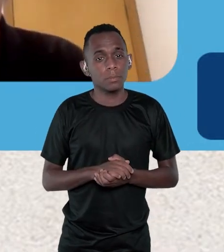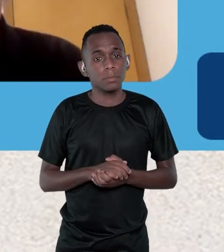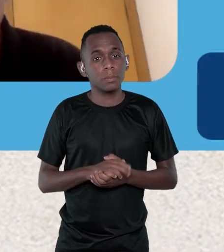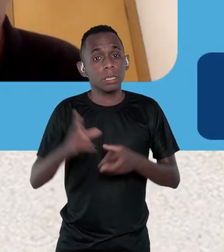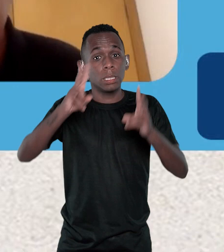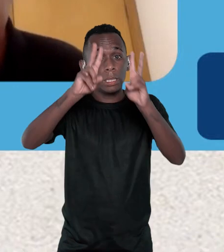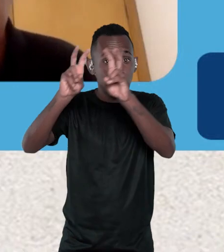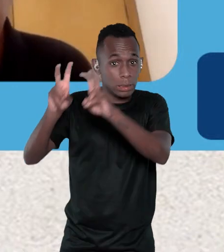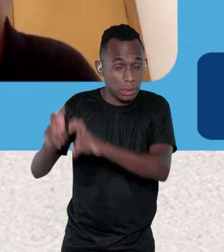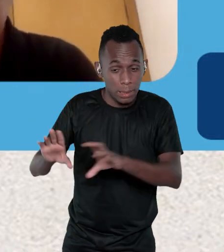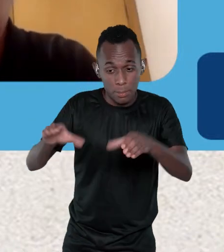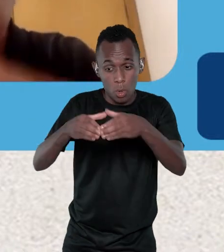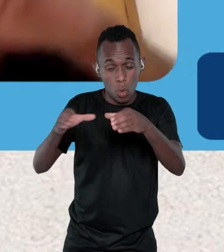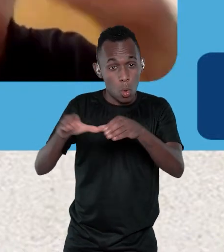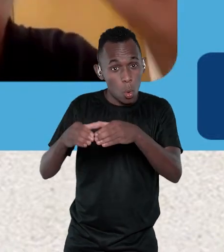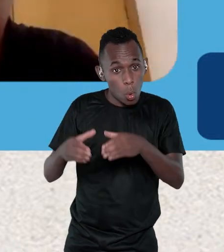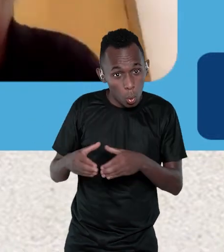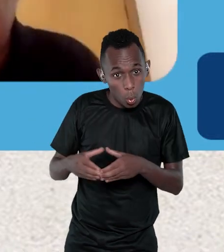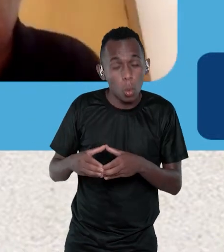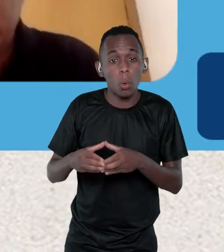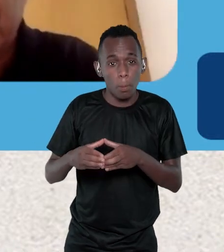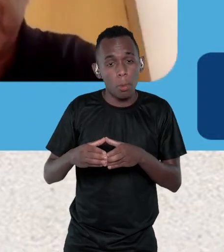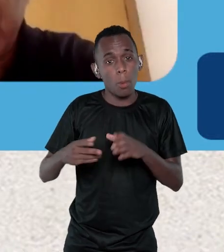faço observações